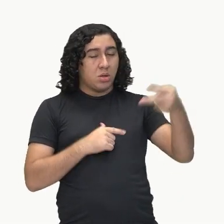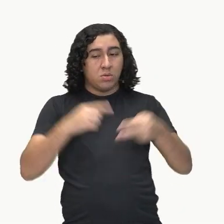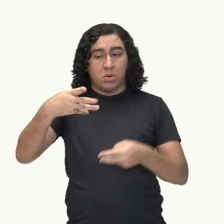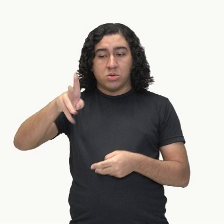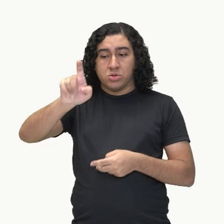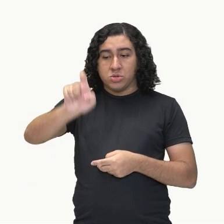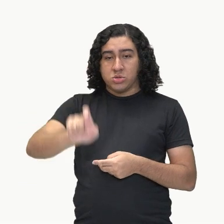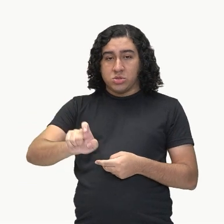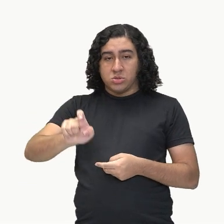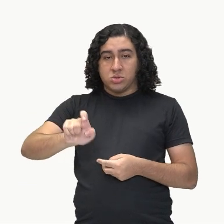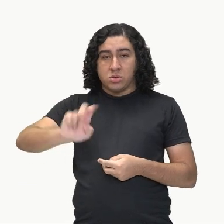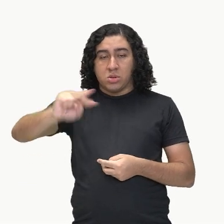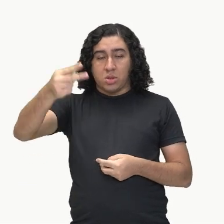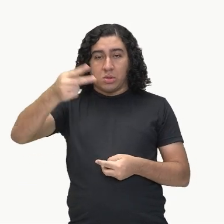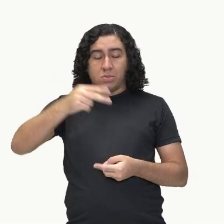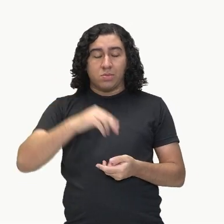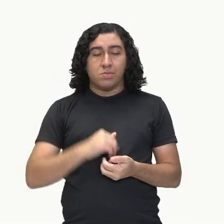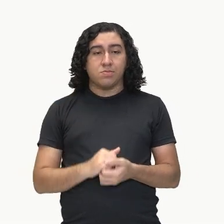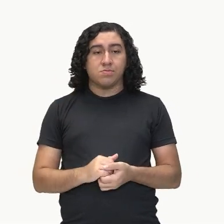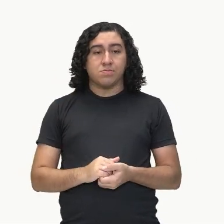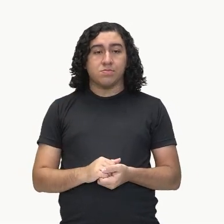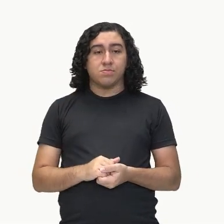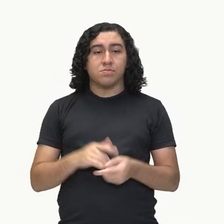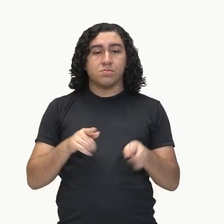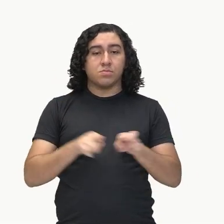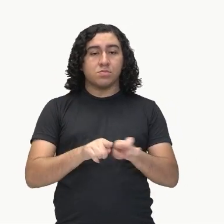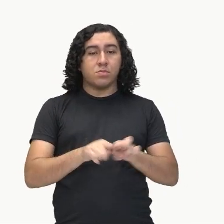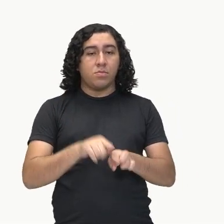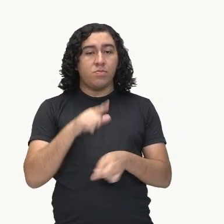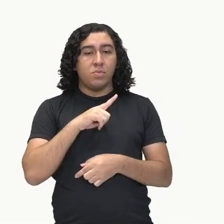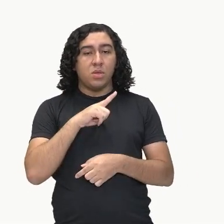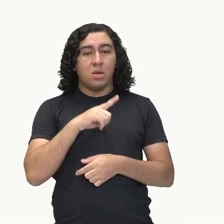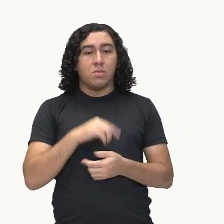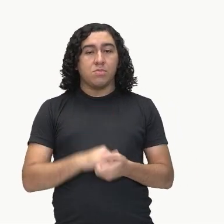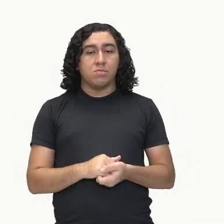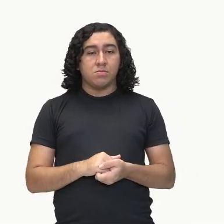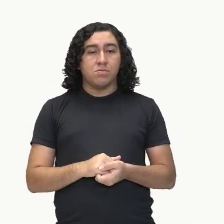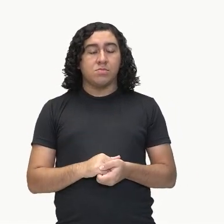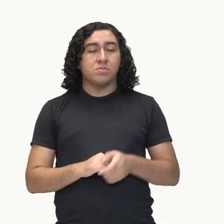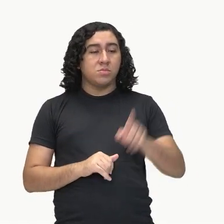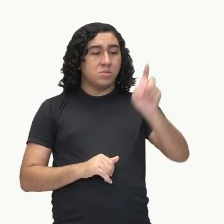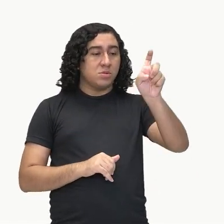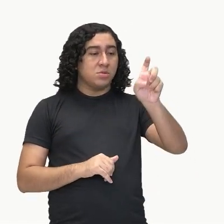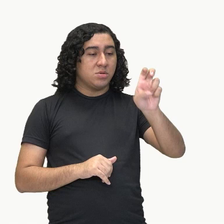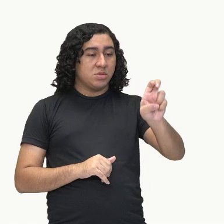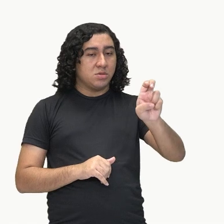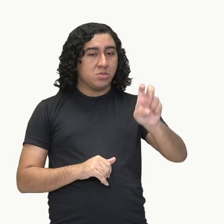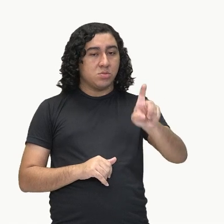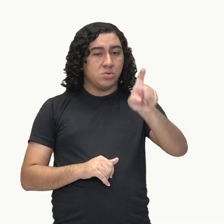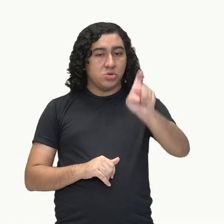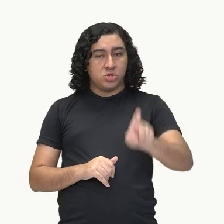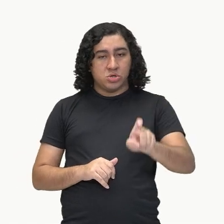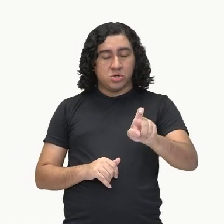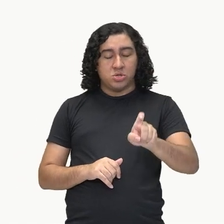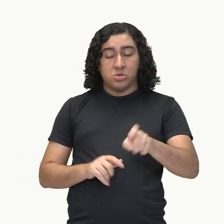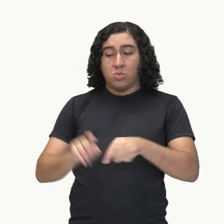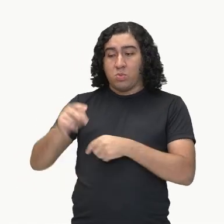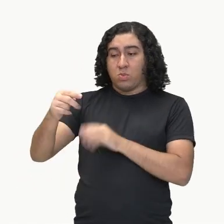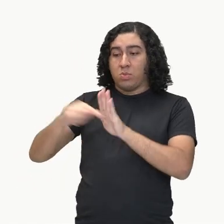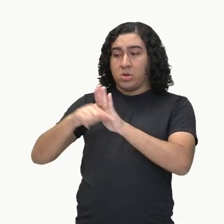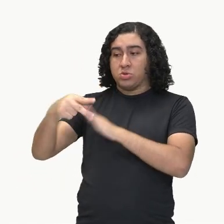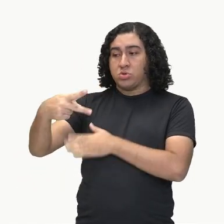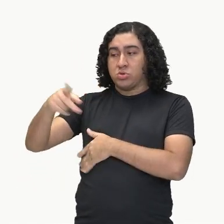4x². Nós temos também o 5x com o menos